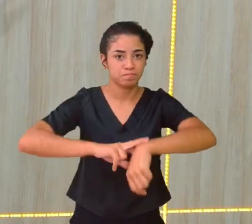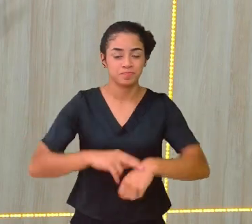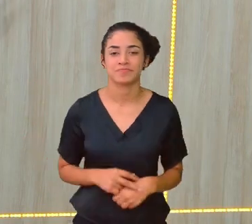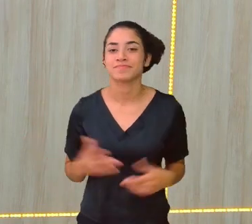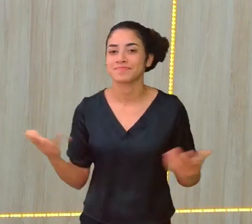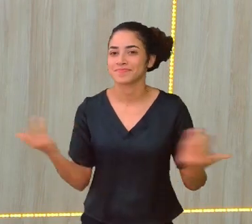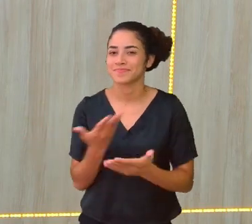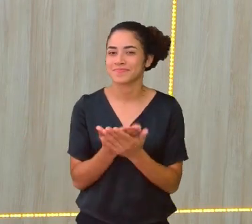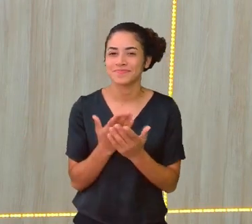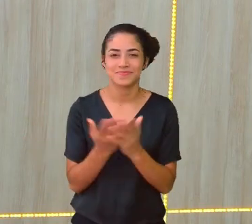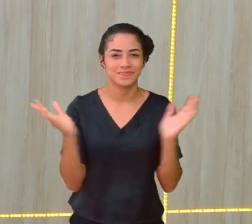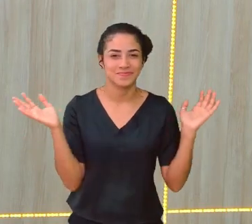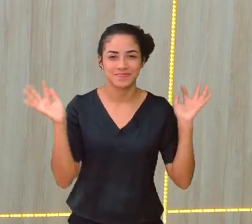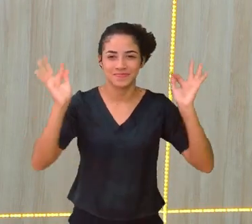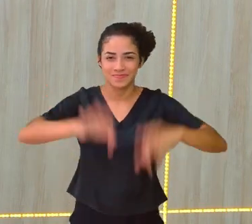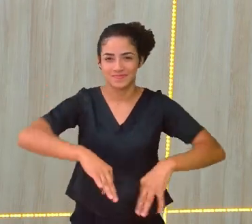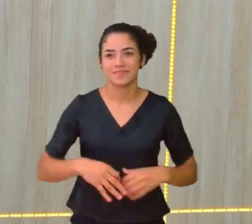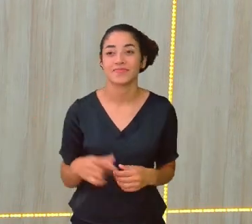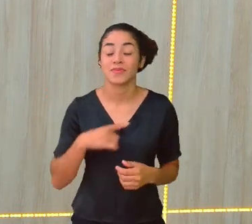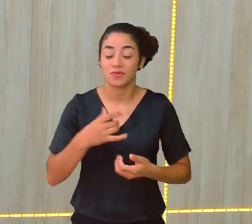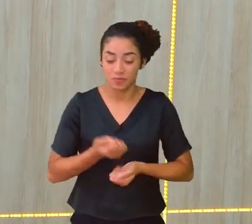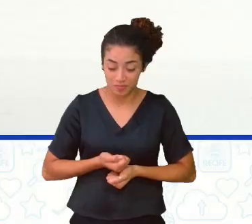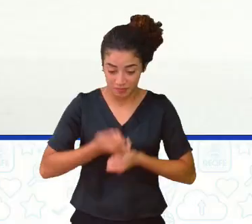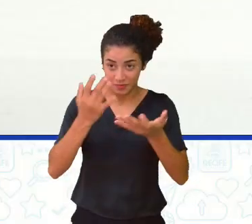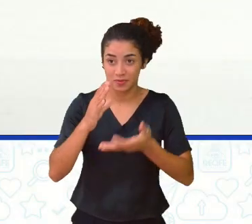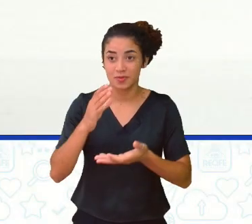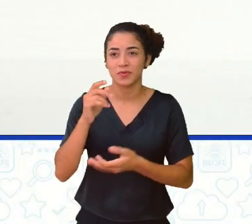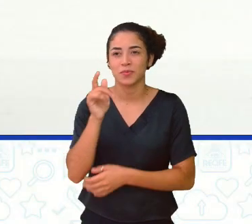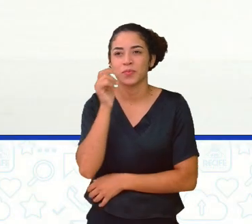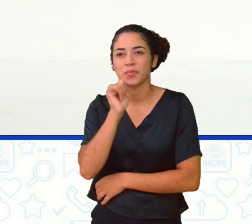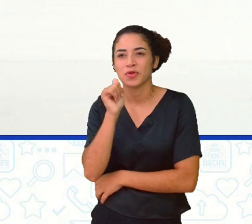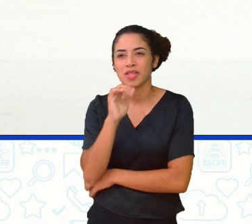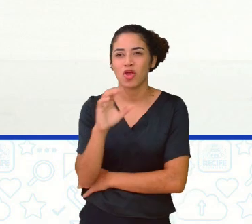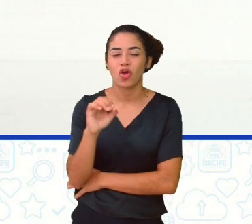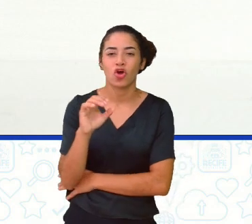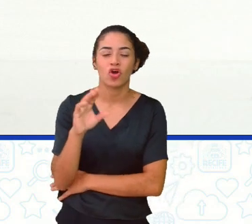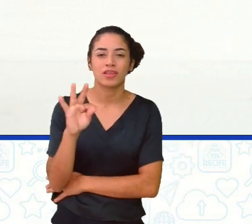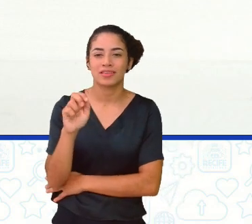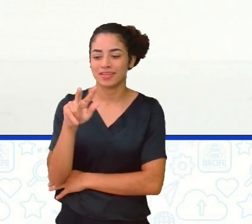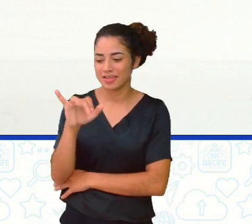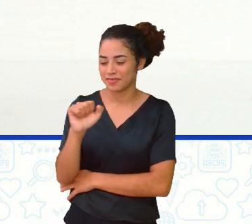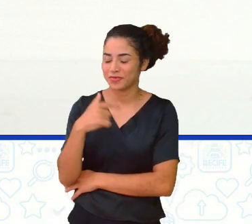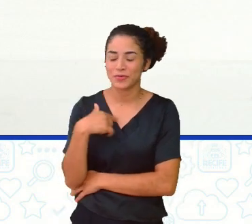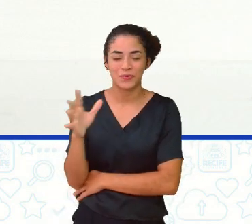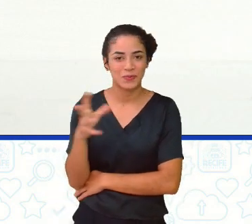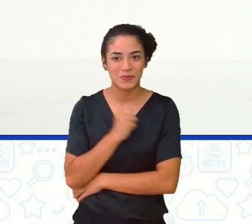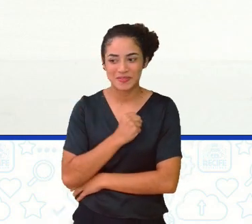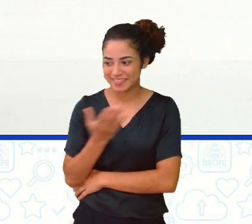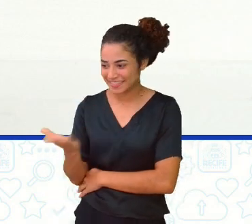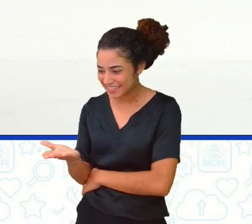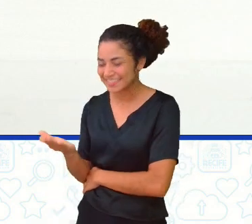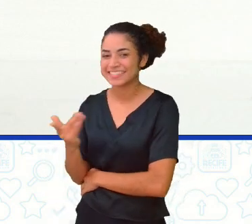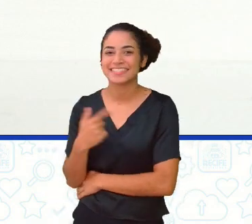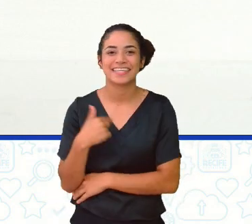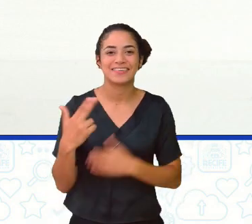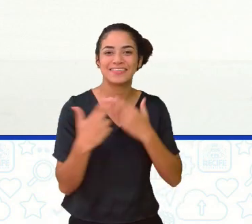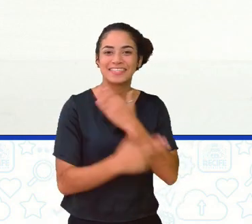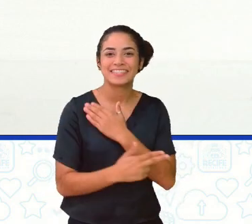encerrar a aula de hoje, eu trago uma citação de Octavia Butler, que é apenas a musa da minha vida, que é uma